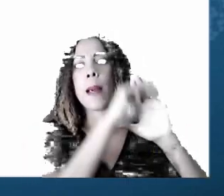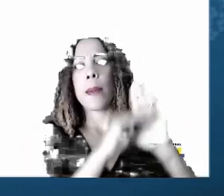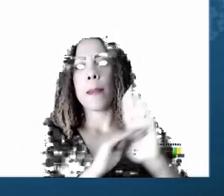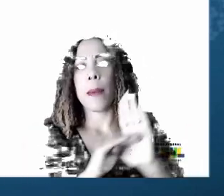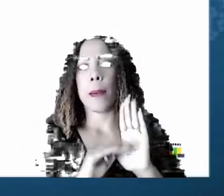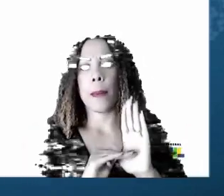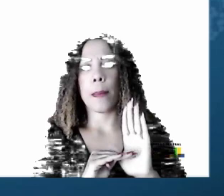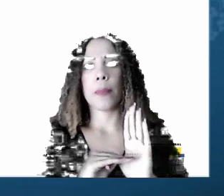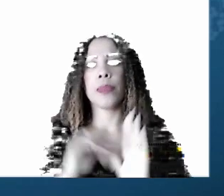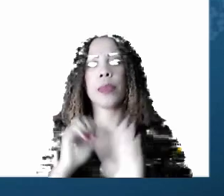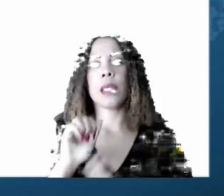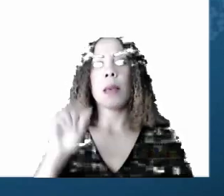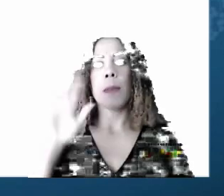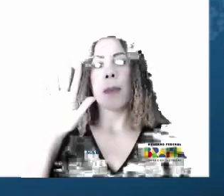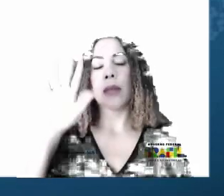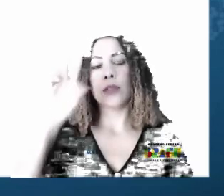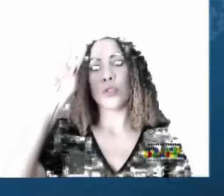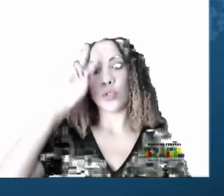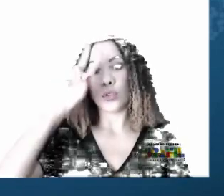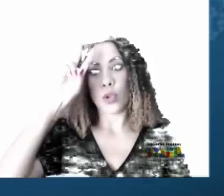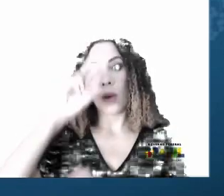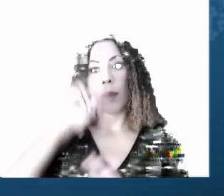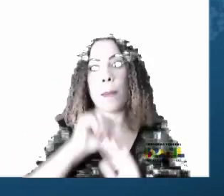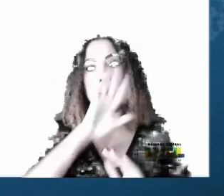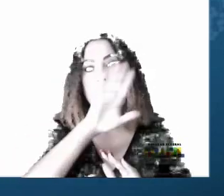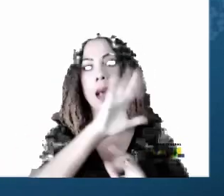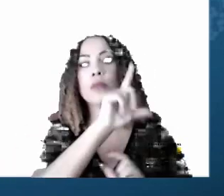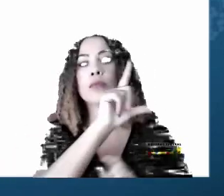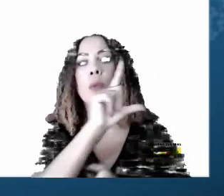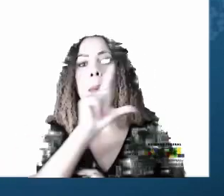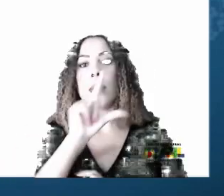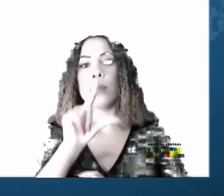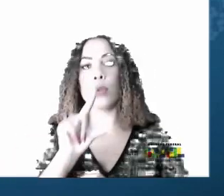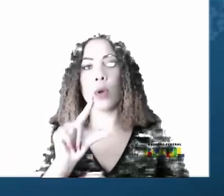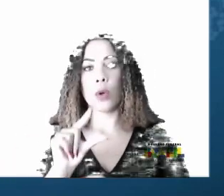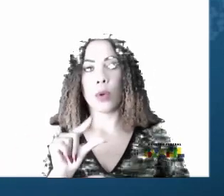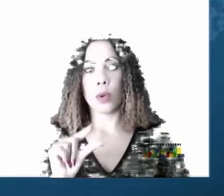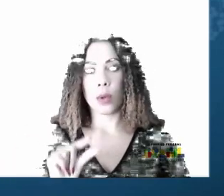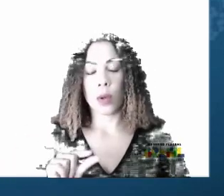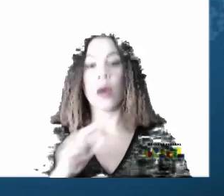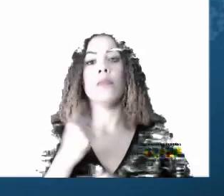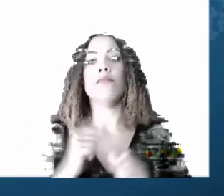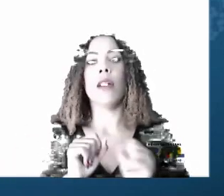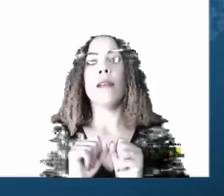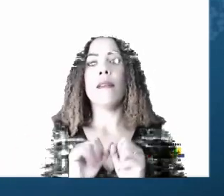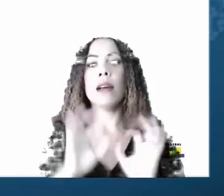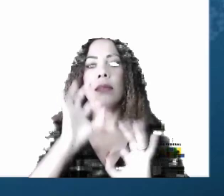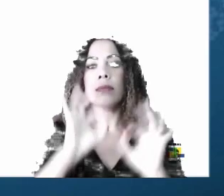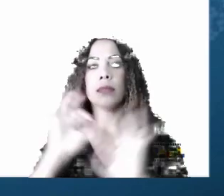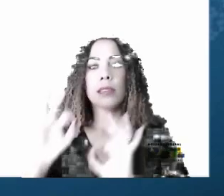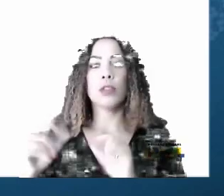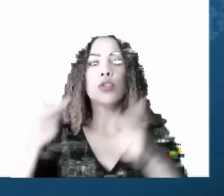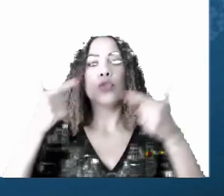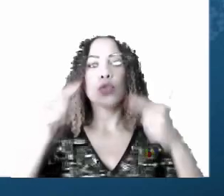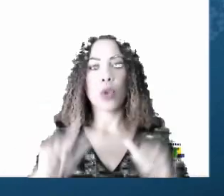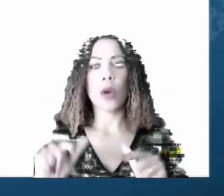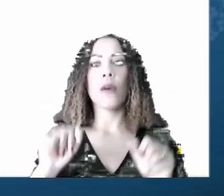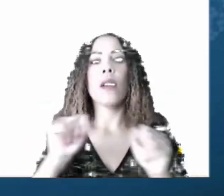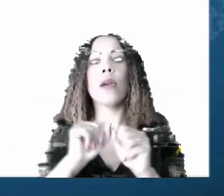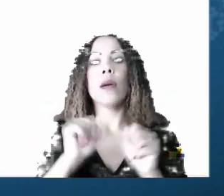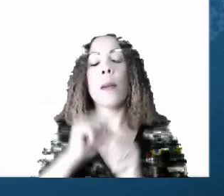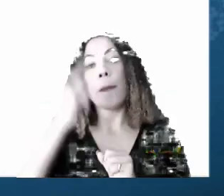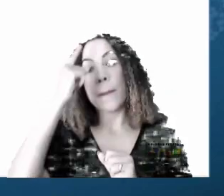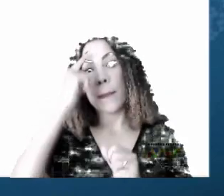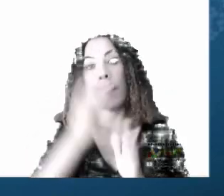histórico, do maior para o menor histórico, e aí nós refizemos essa ordem considerando outros 2 parâmetros,